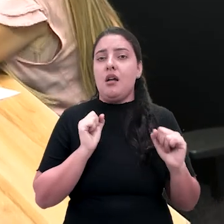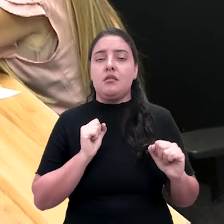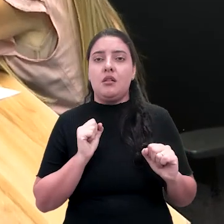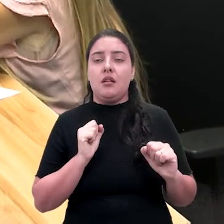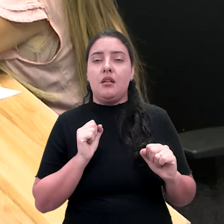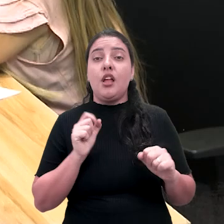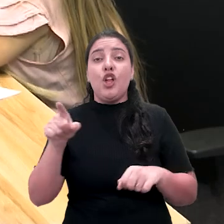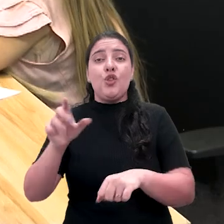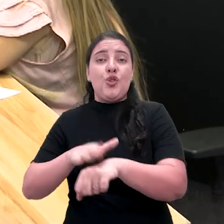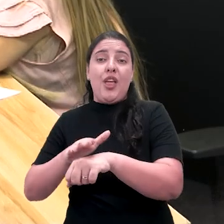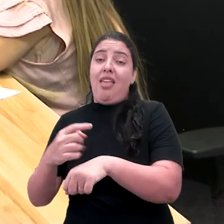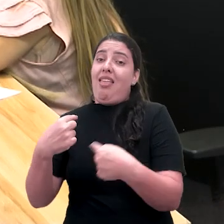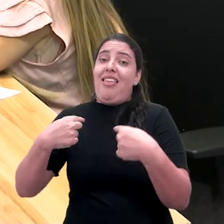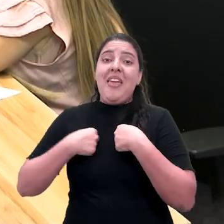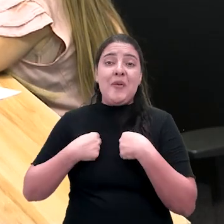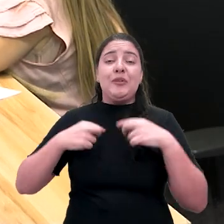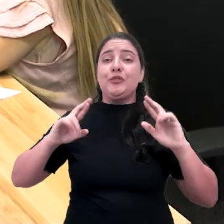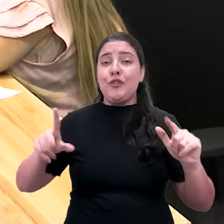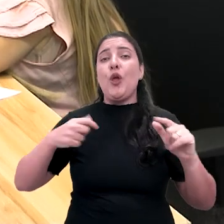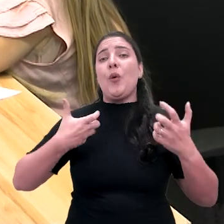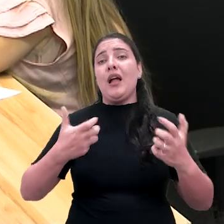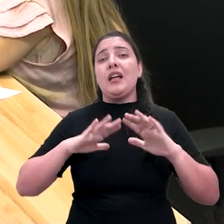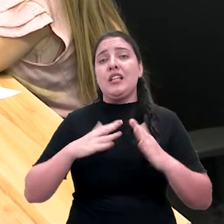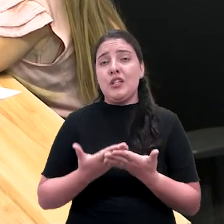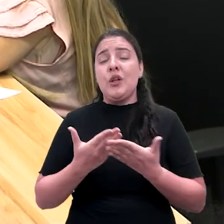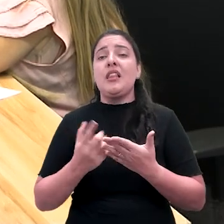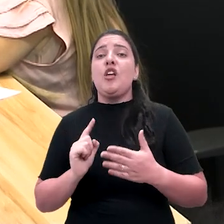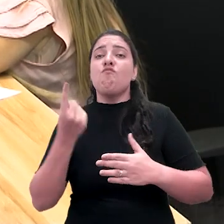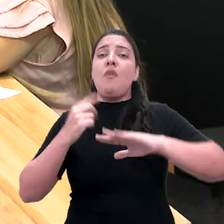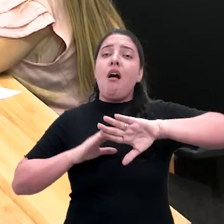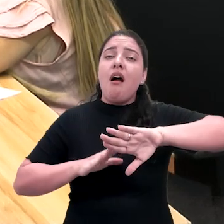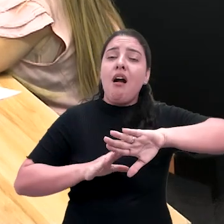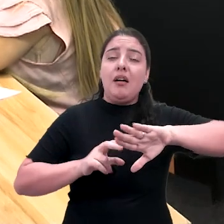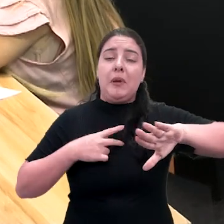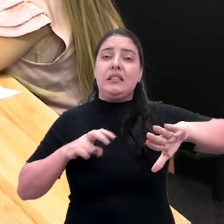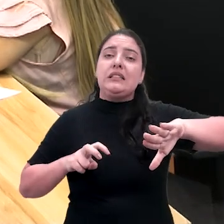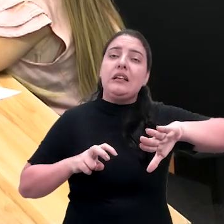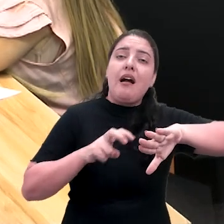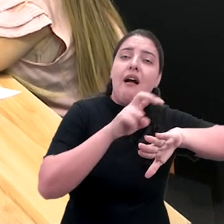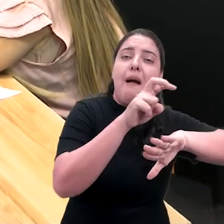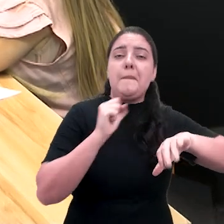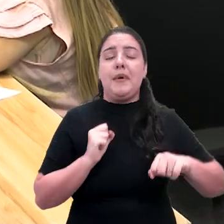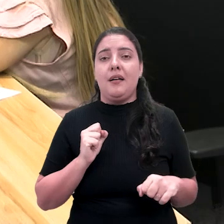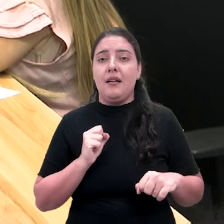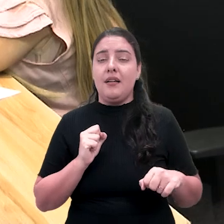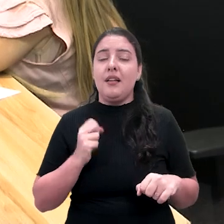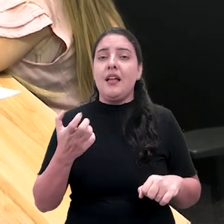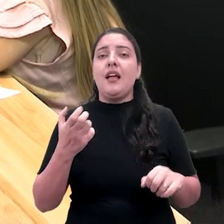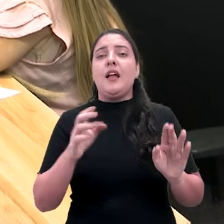você já... E eu quero uma escola que tenha uma rampa. Pra eu entrar. Eu quero o básico. Eu quero uma